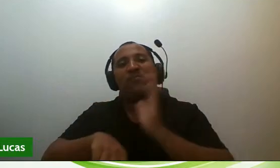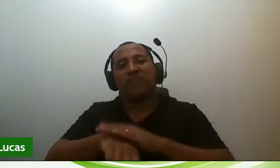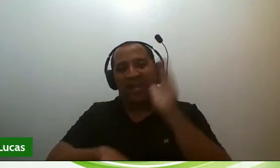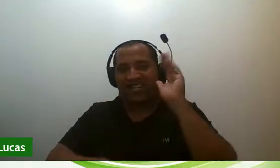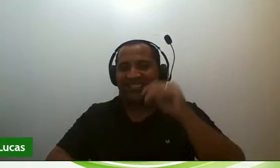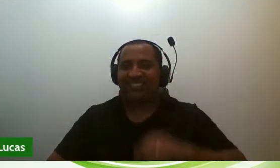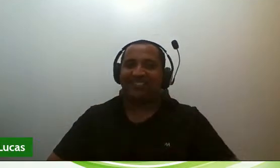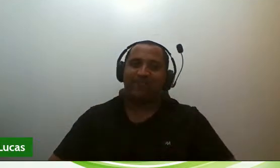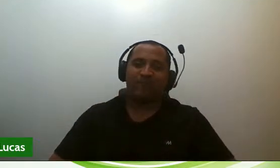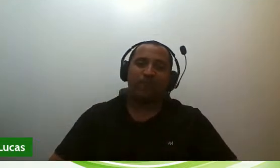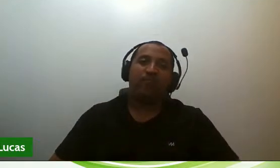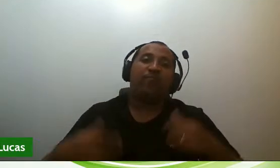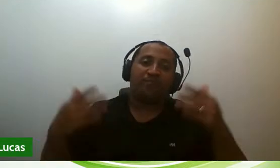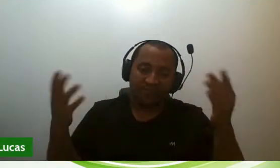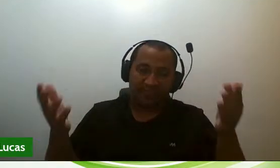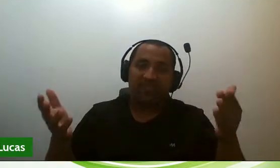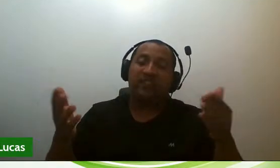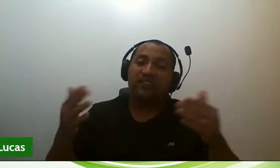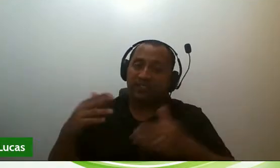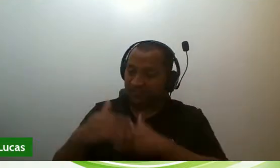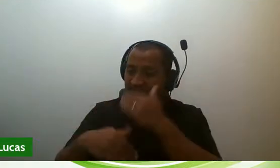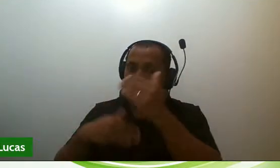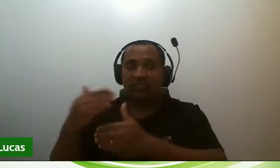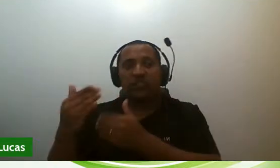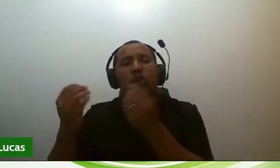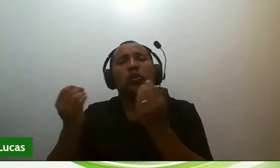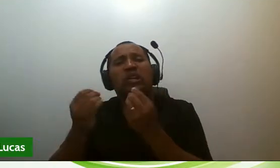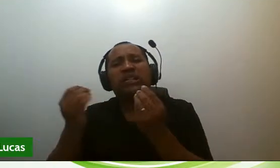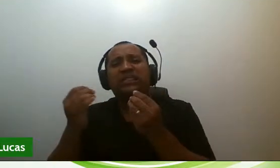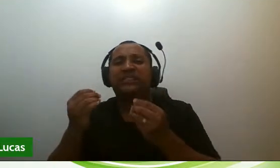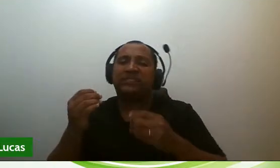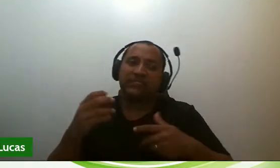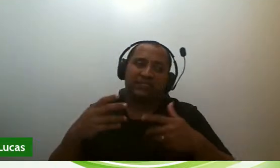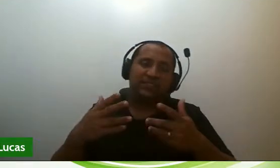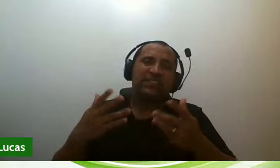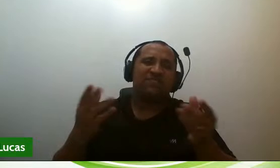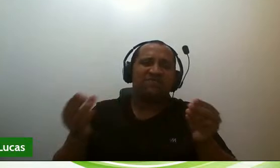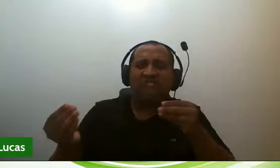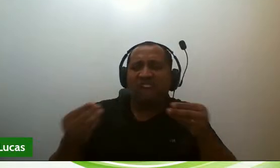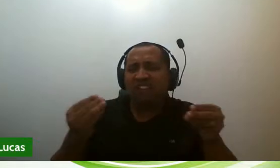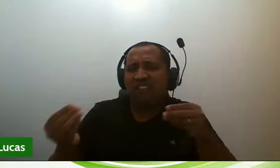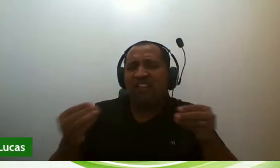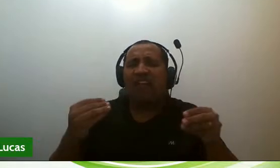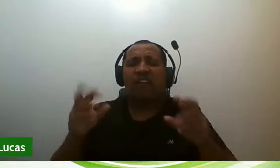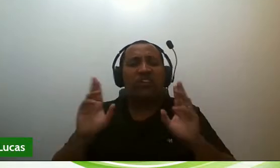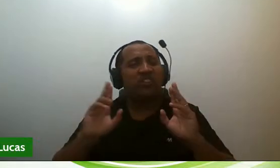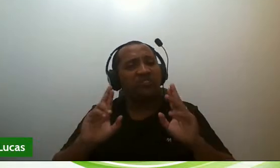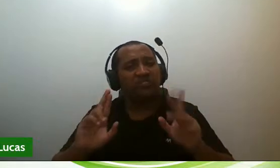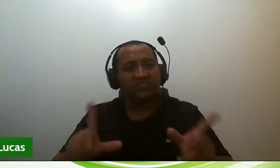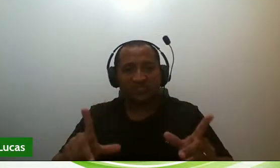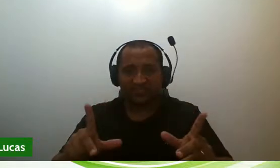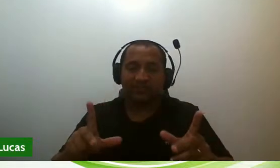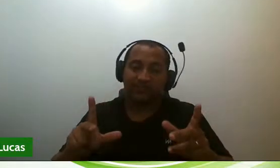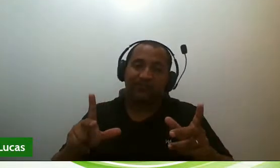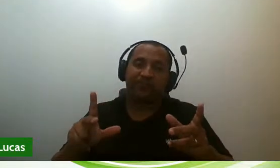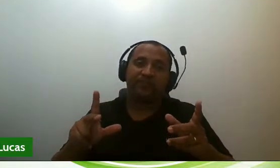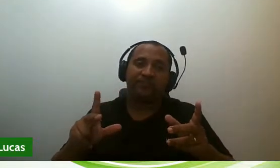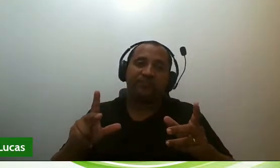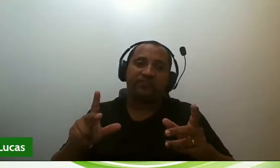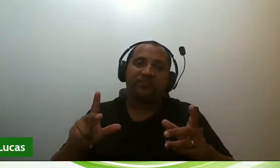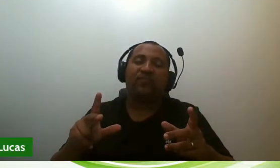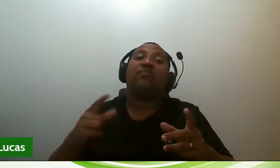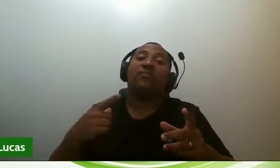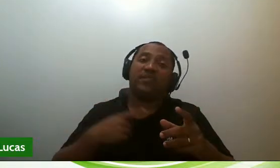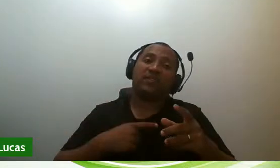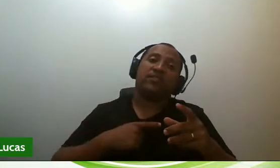né? E desenvolver formas um pouco mais flexíveis, diferenciadas